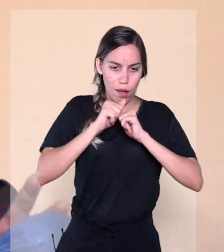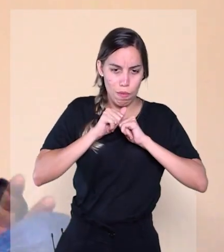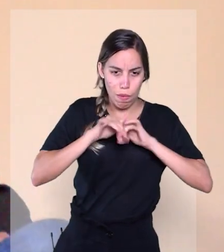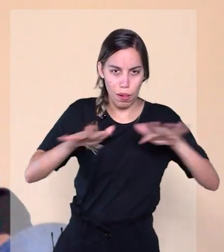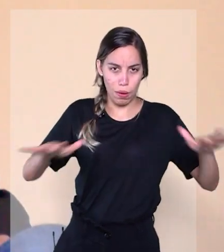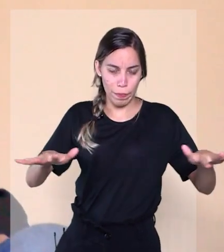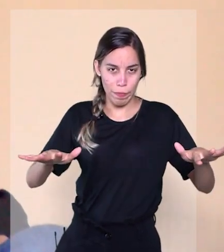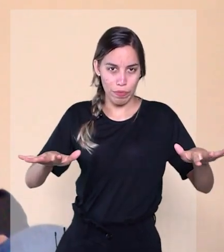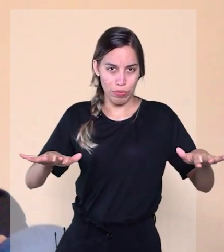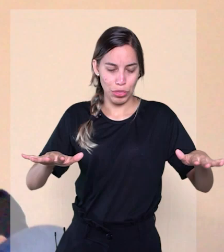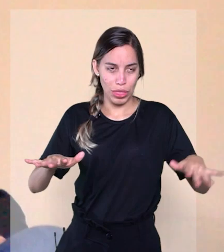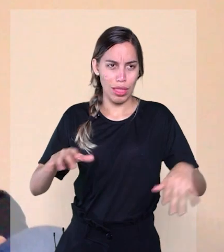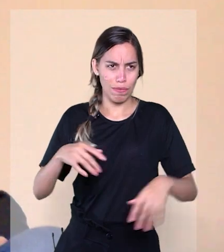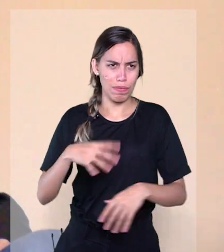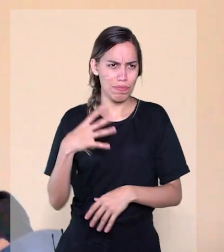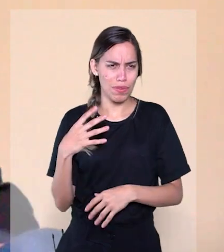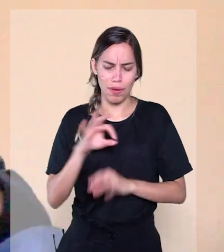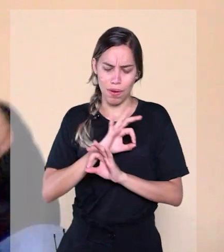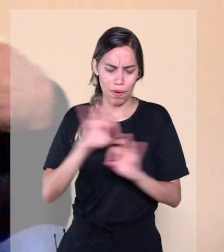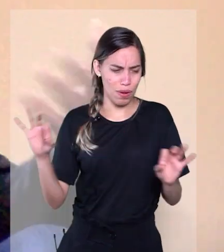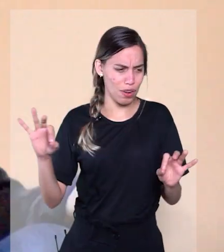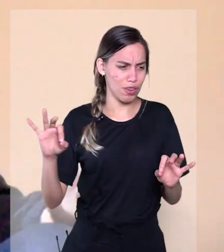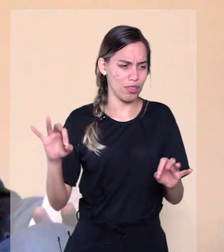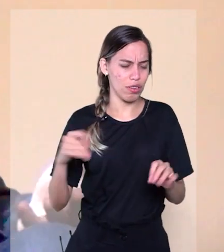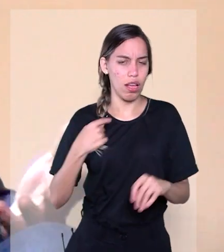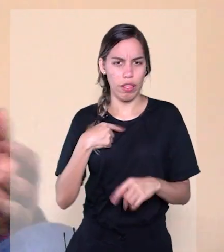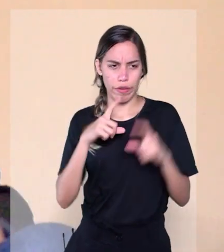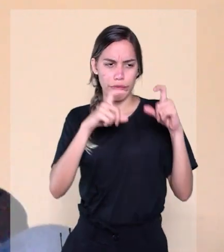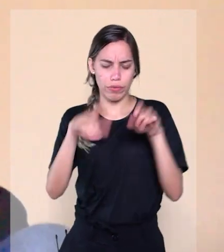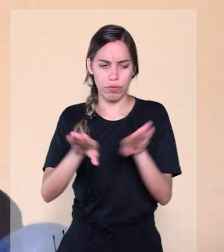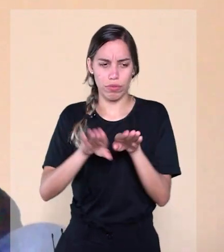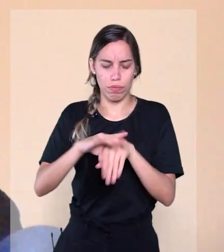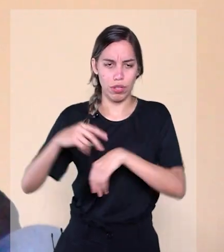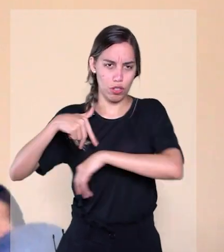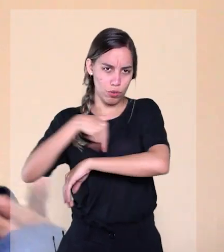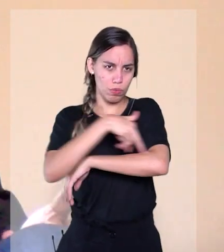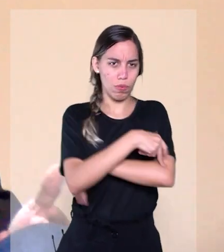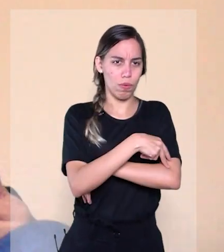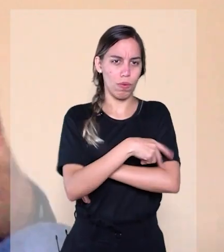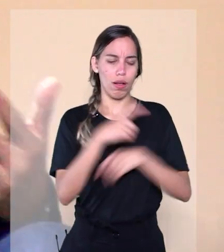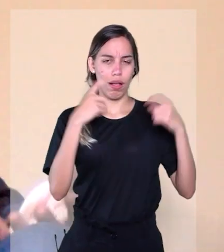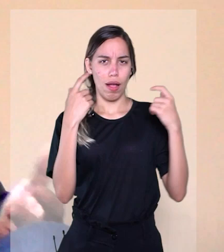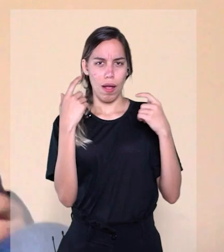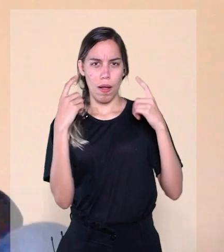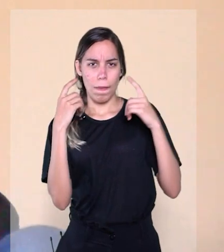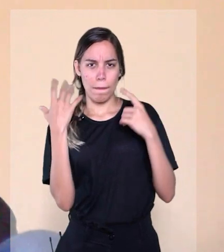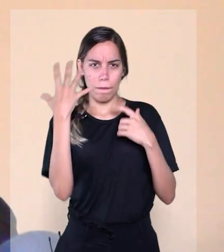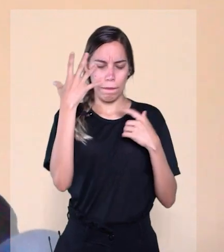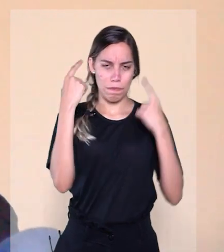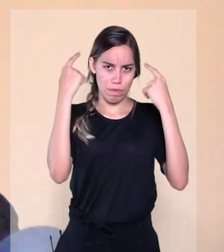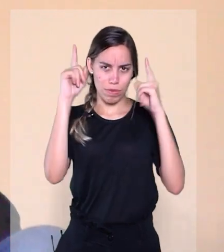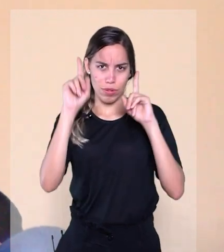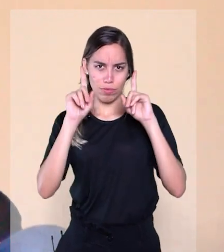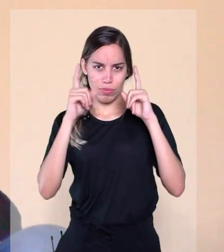ótimo, foi uma viagem incrível. Mas eu fiz muita coisa de moda também em Nova York, muita coisa de beleza, publicidade.